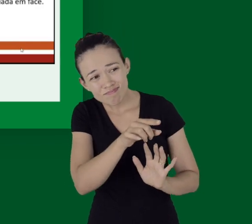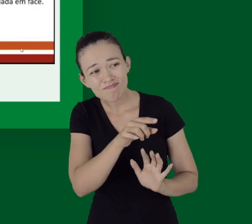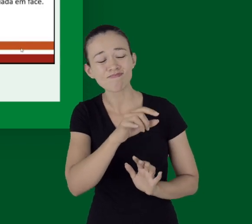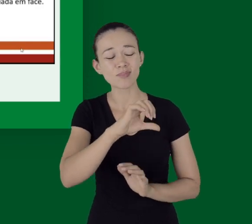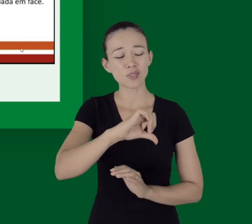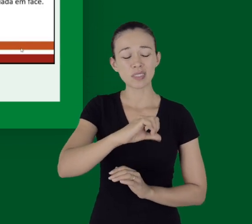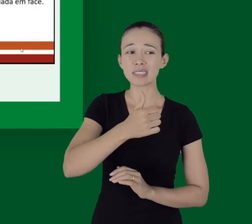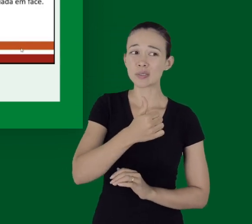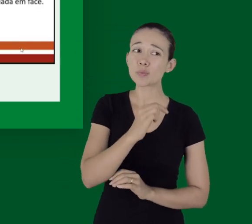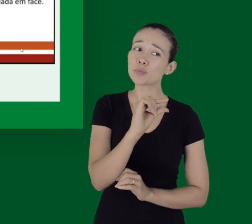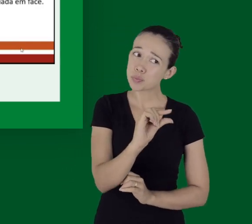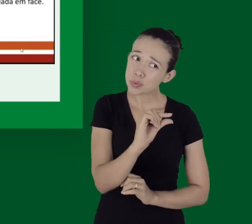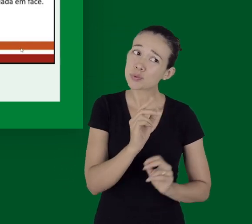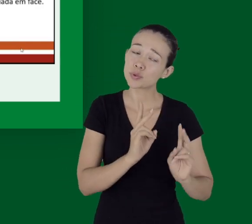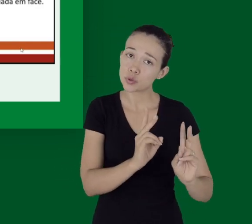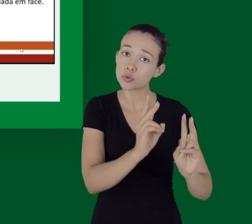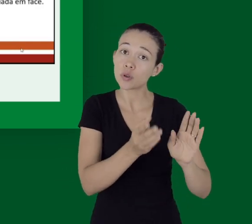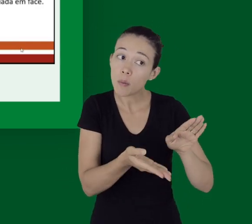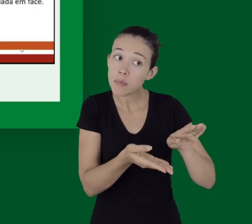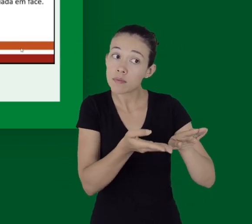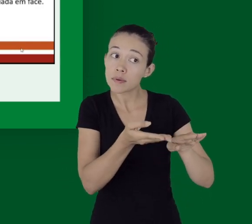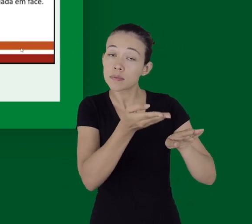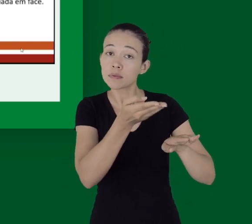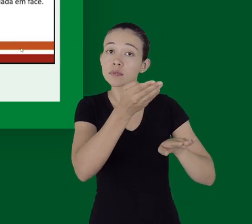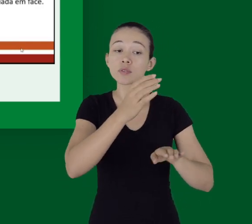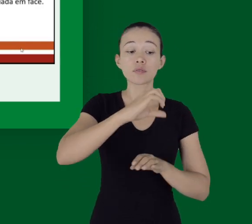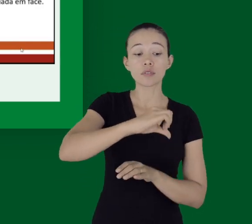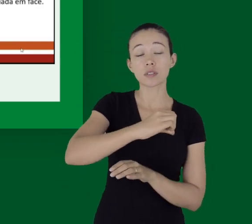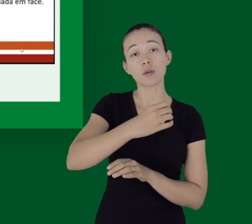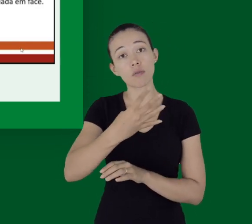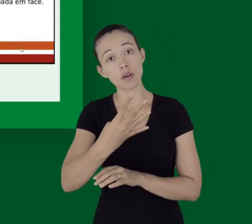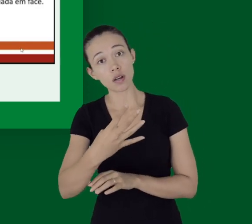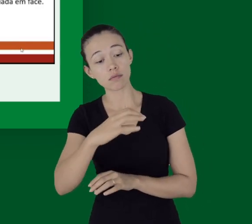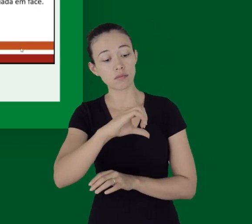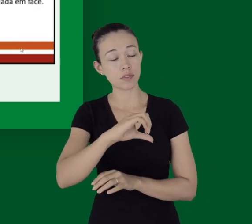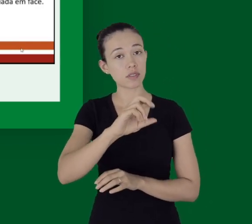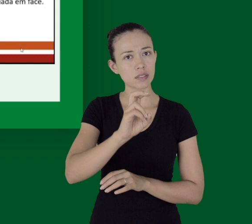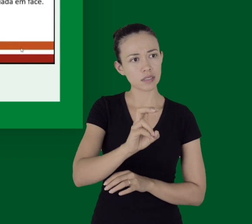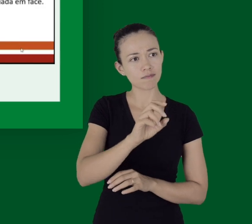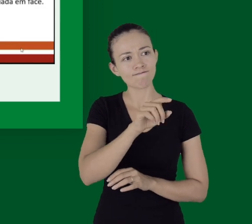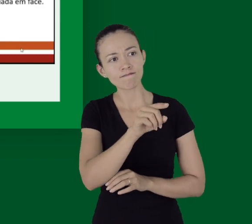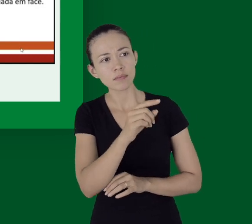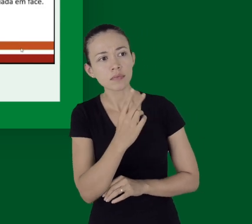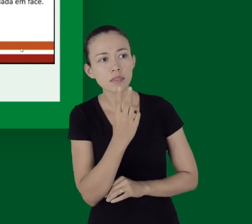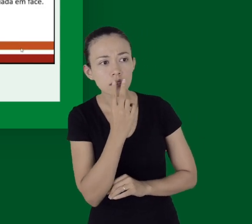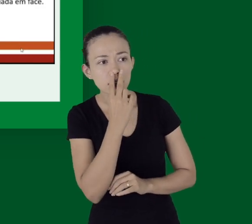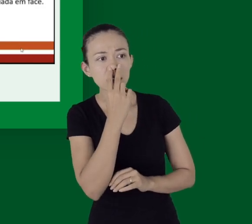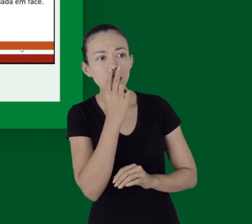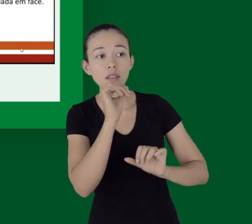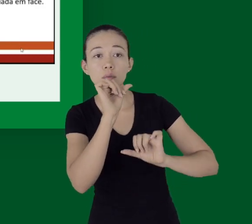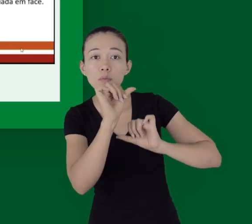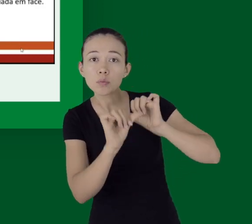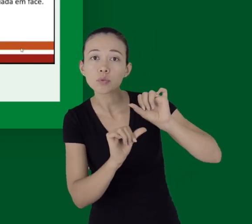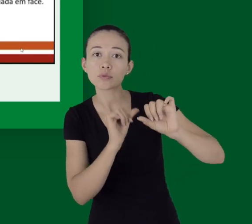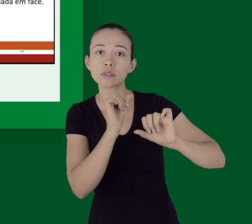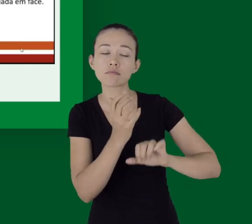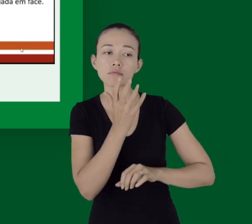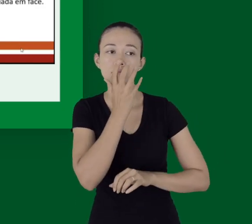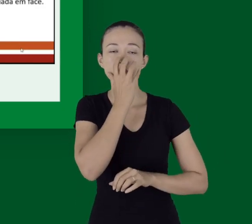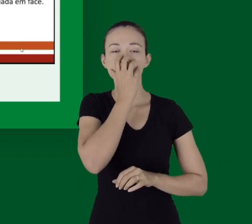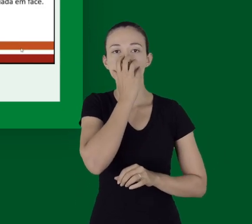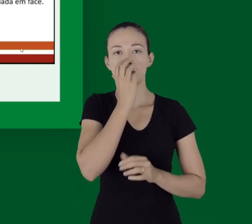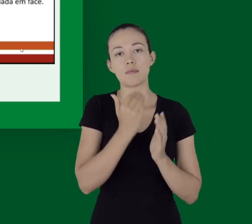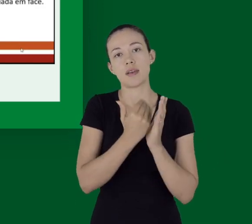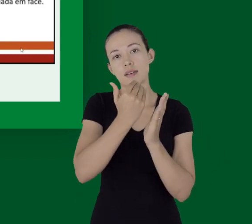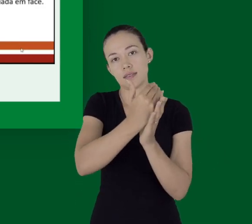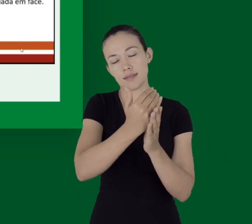E nesse momento aqui você vai ver que ainda está baixo, está 91. A gente quer que ela suba para em torno de 94, 95. Então você vai ou aumentar a